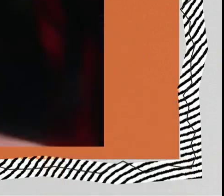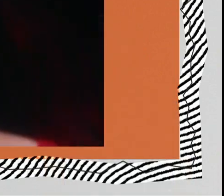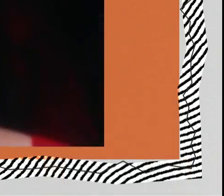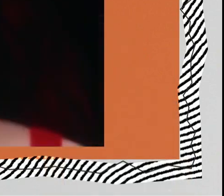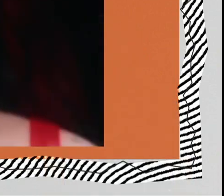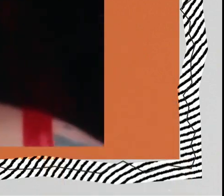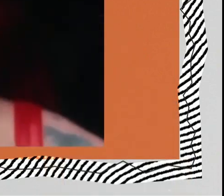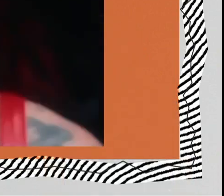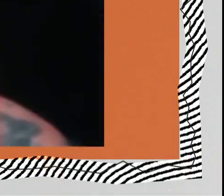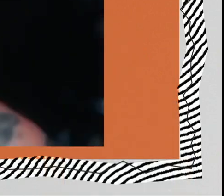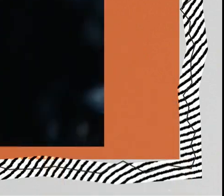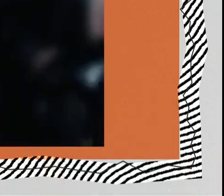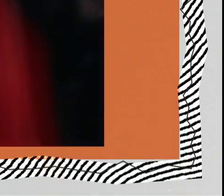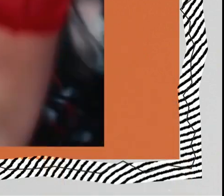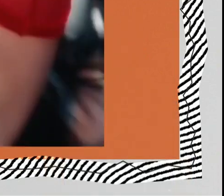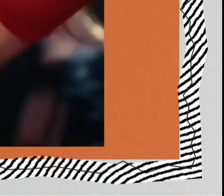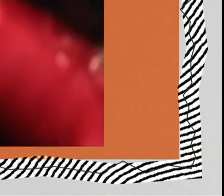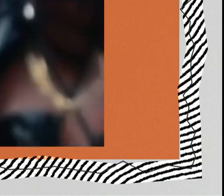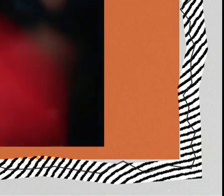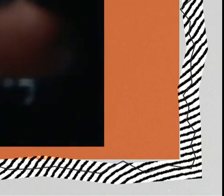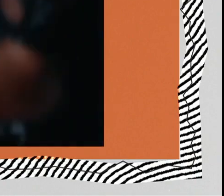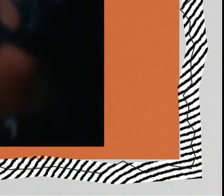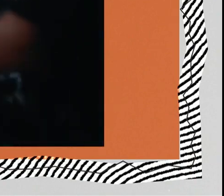ela rebolando até o chão.